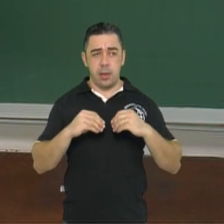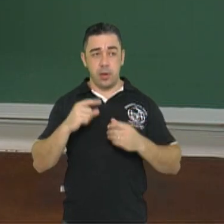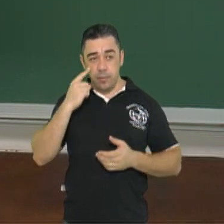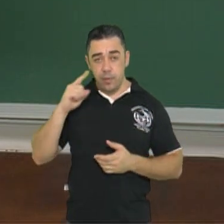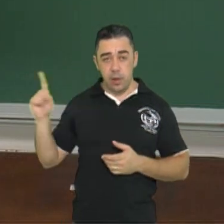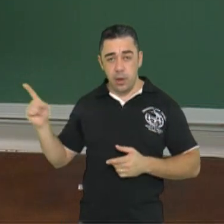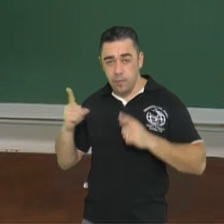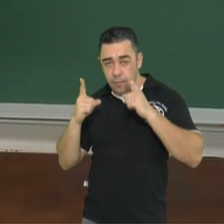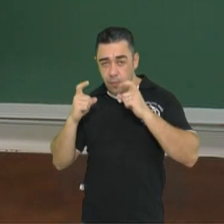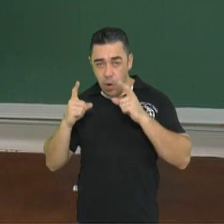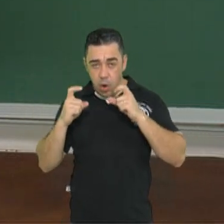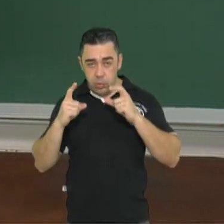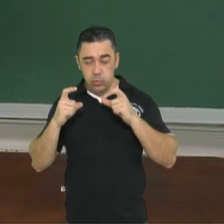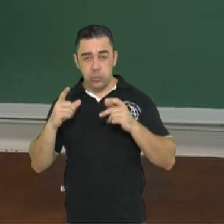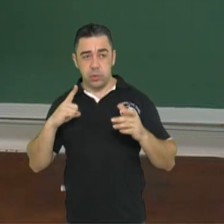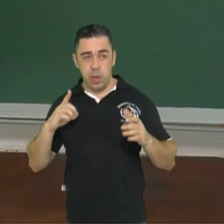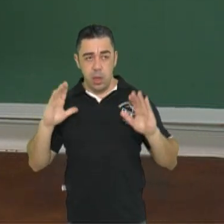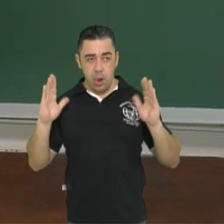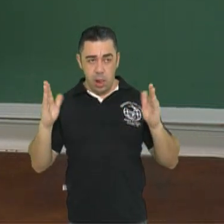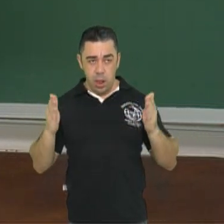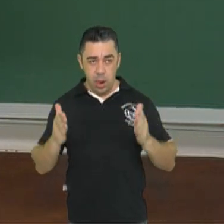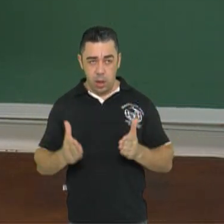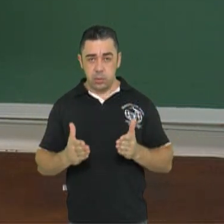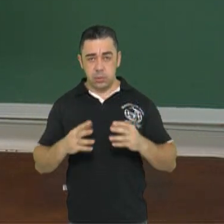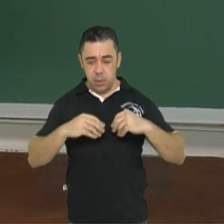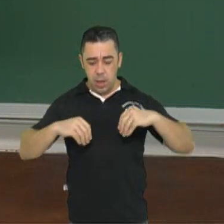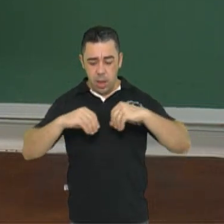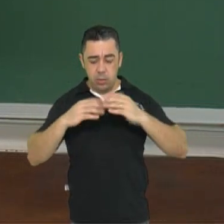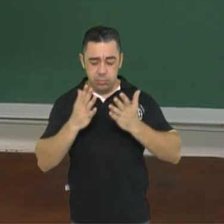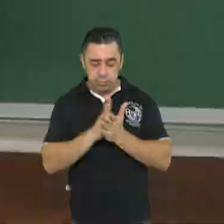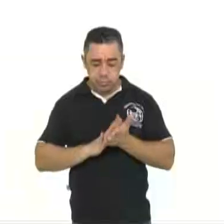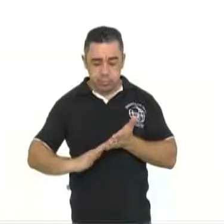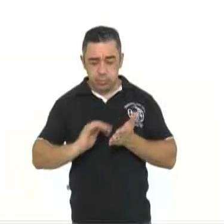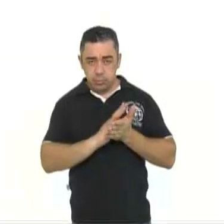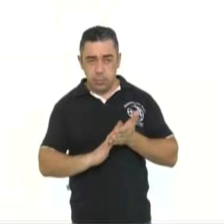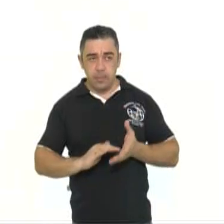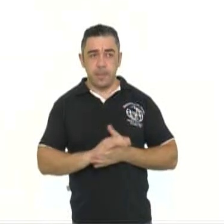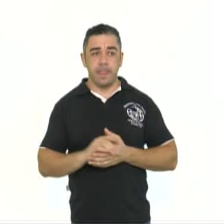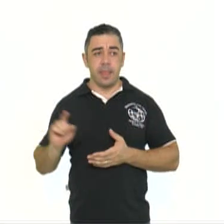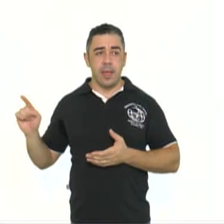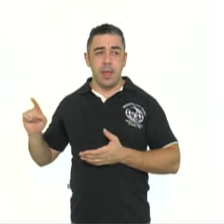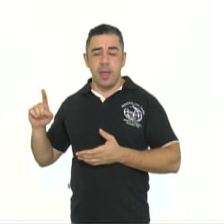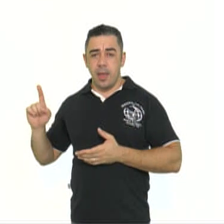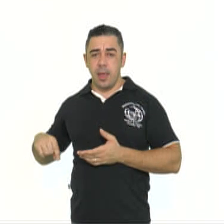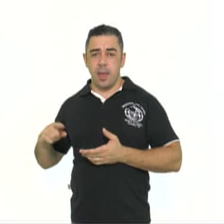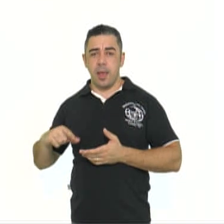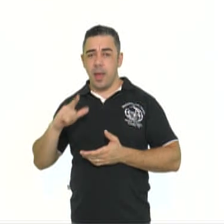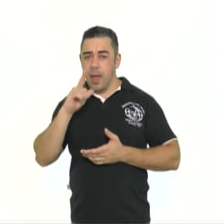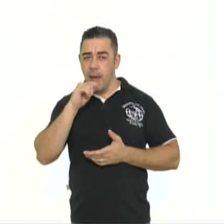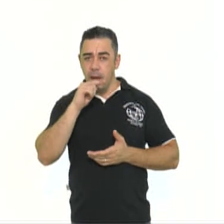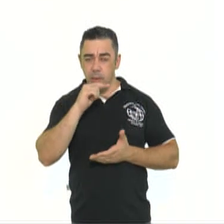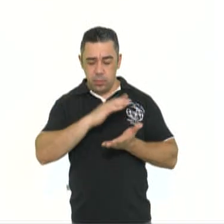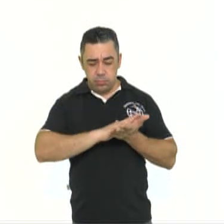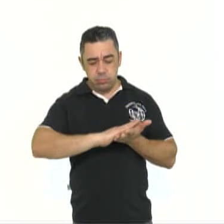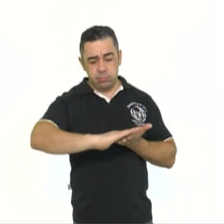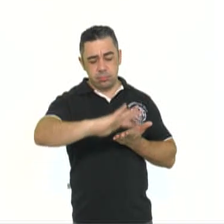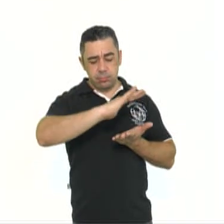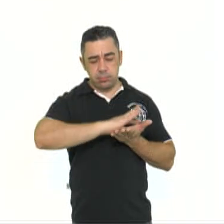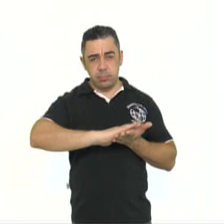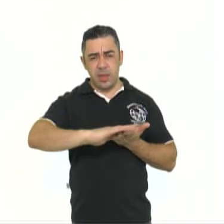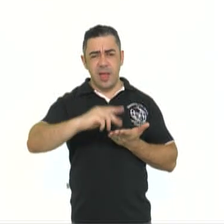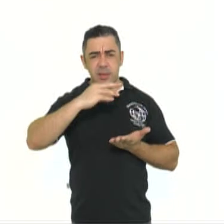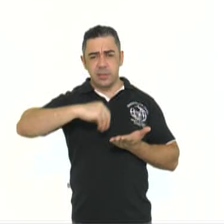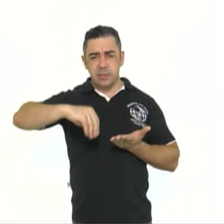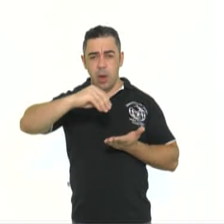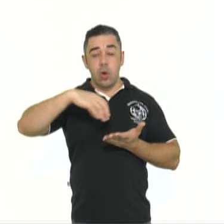uma foto de um solo bem desgastado. Ali está dizendo ainda, ó, lixiviação é a lavagem superficial dos sais minerais do solo.